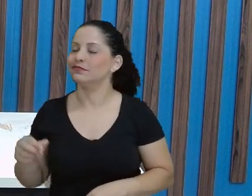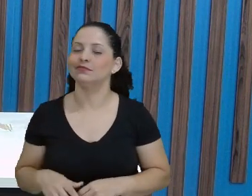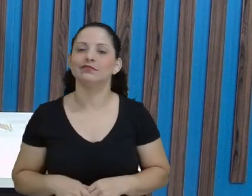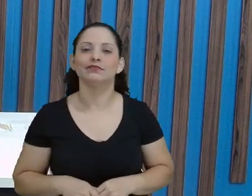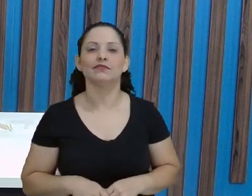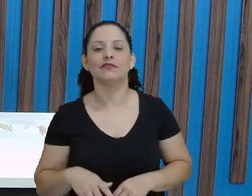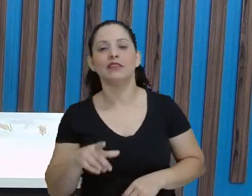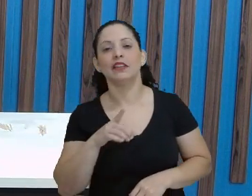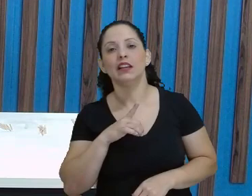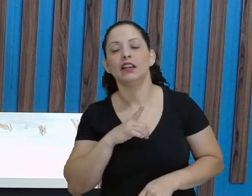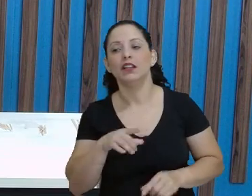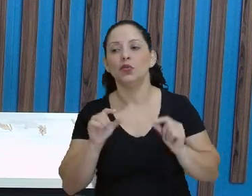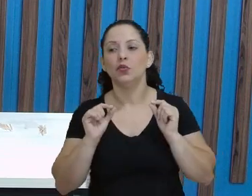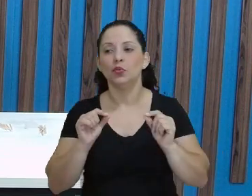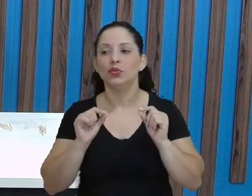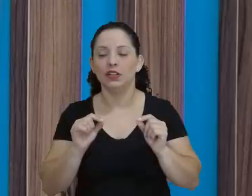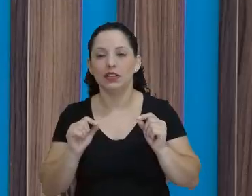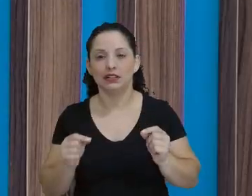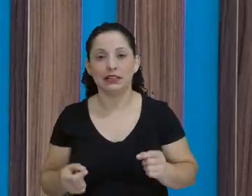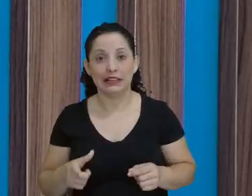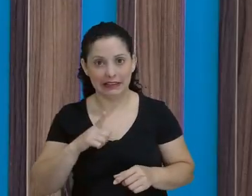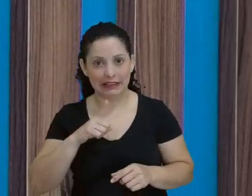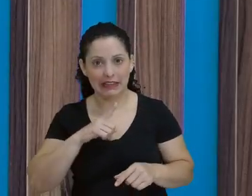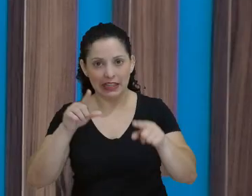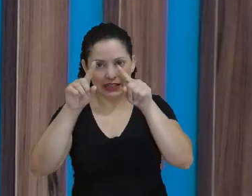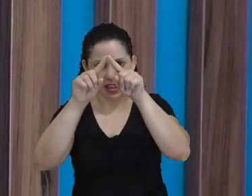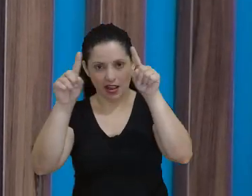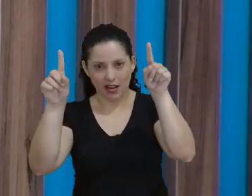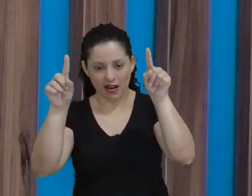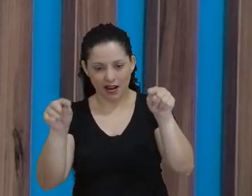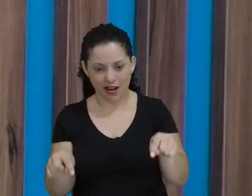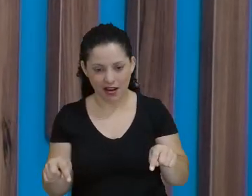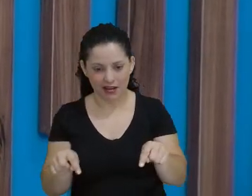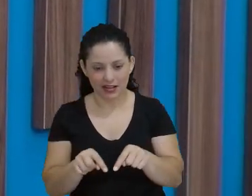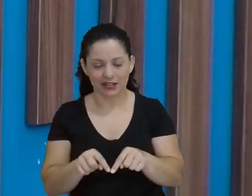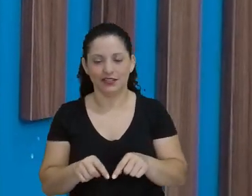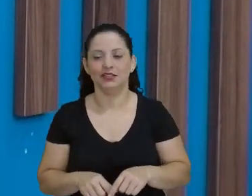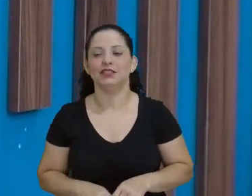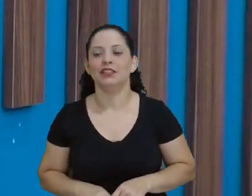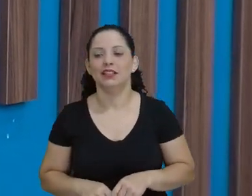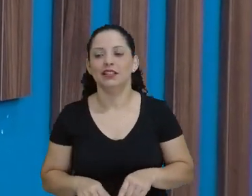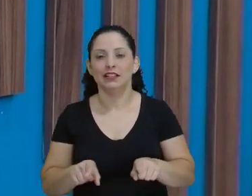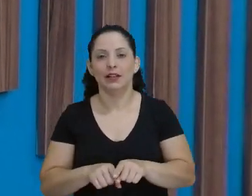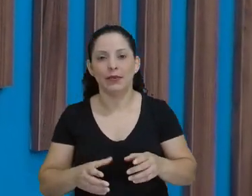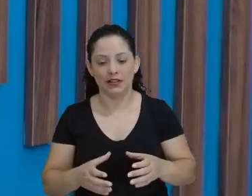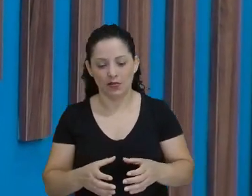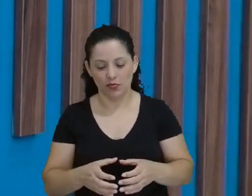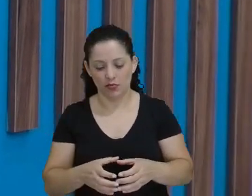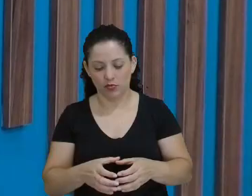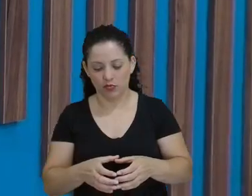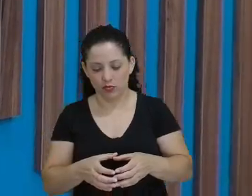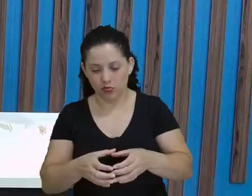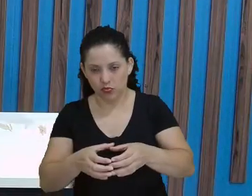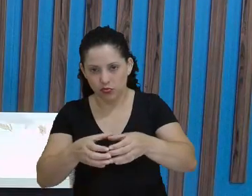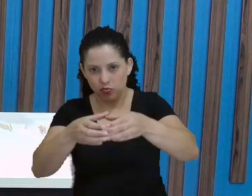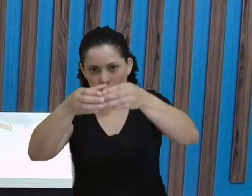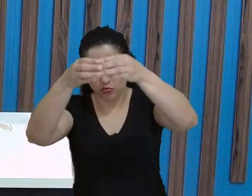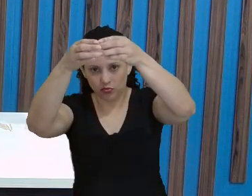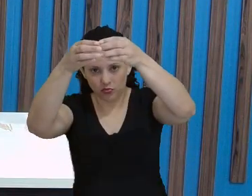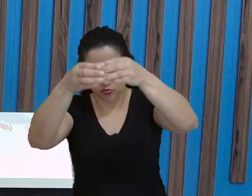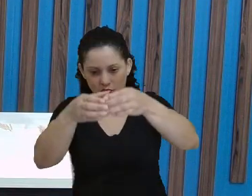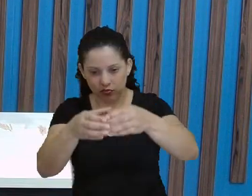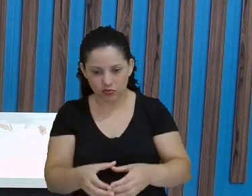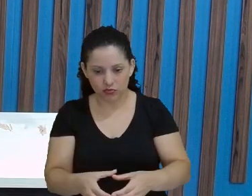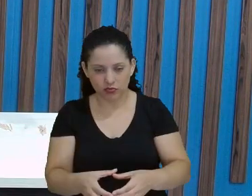um bloco retangular. Eu tenho aqui o cilindro, a representação